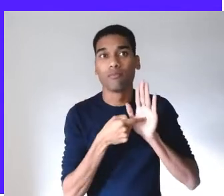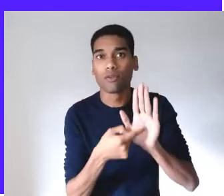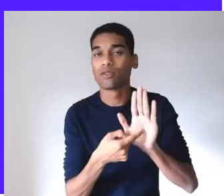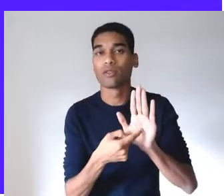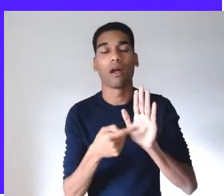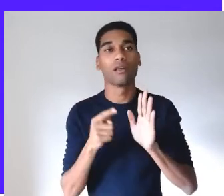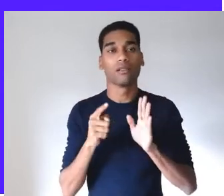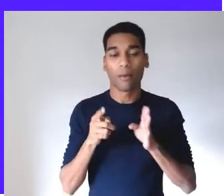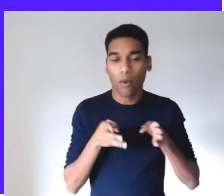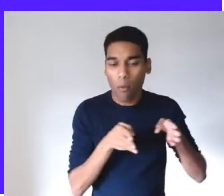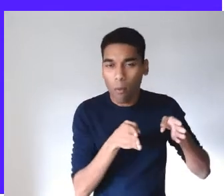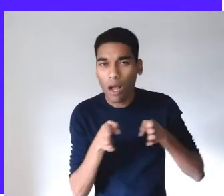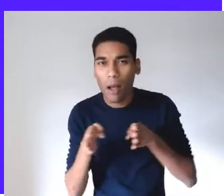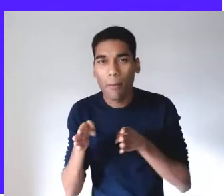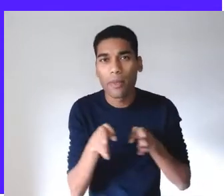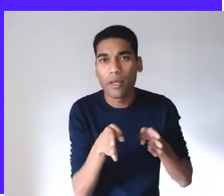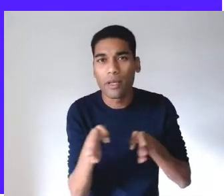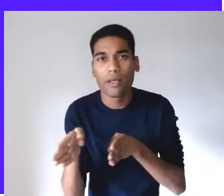gente mudar